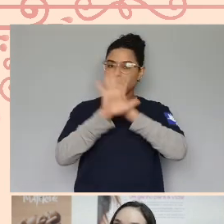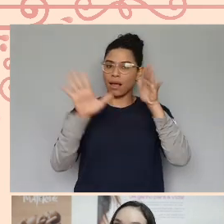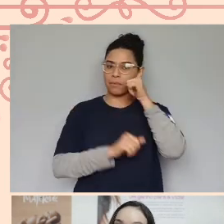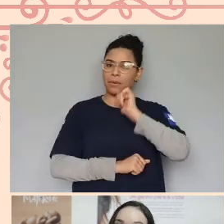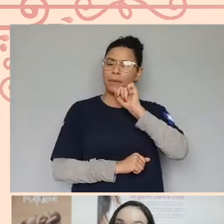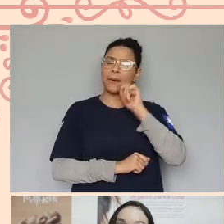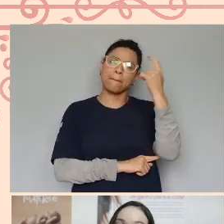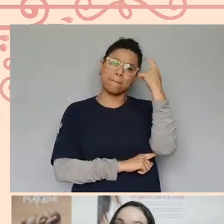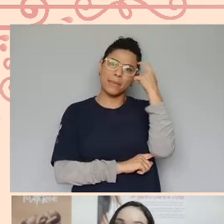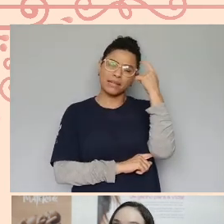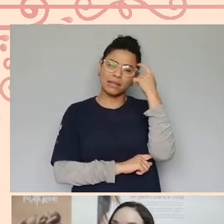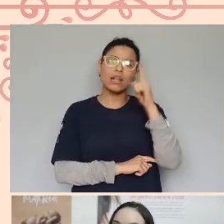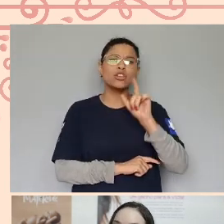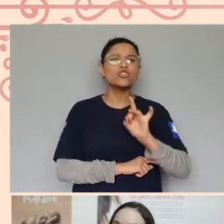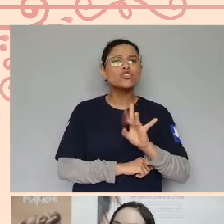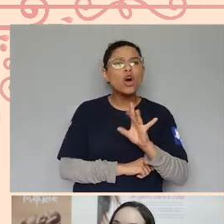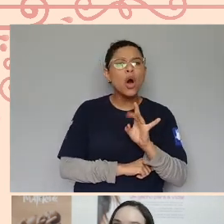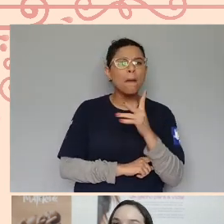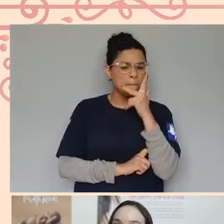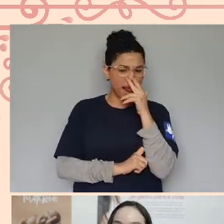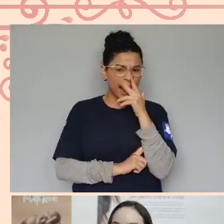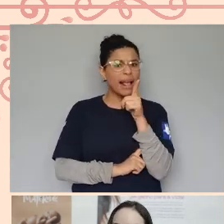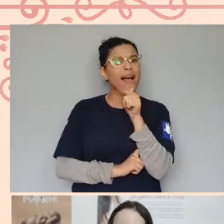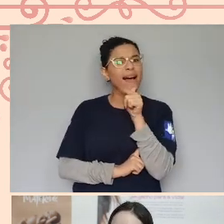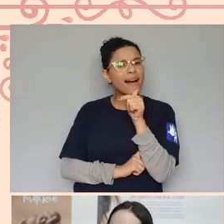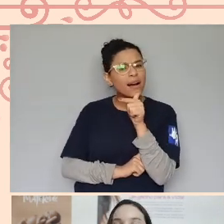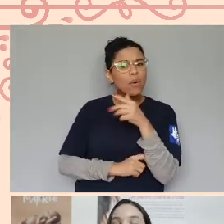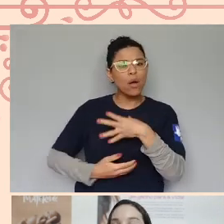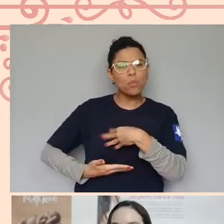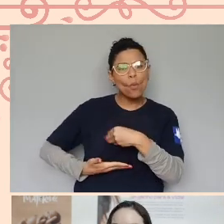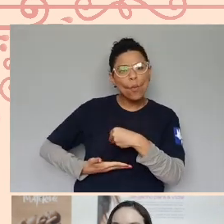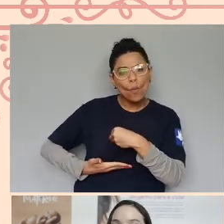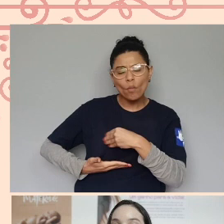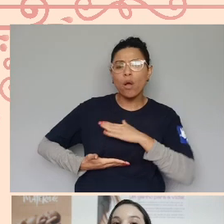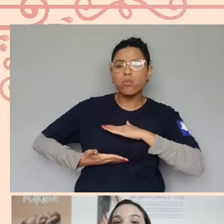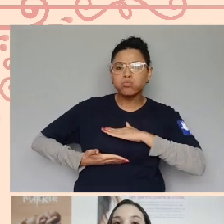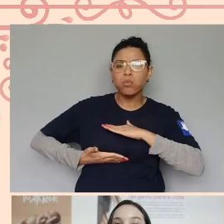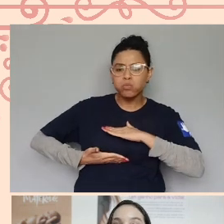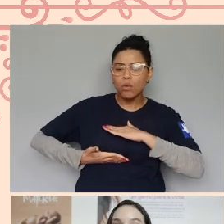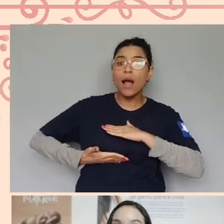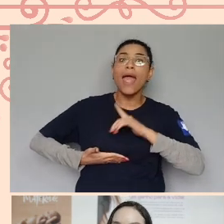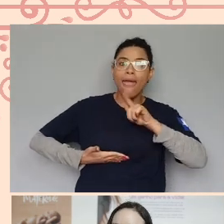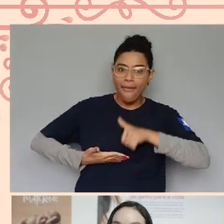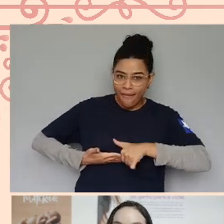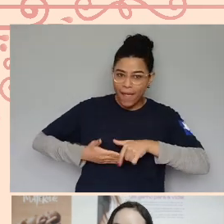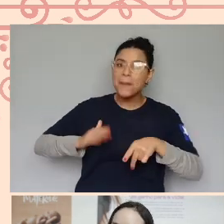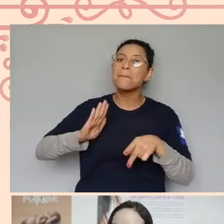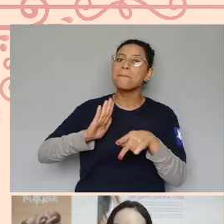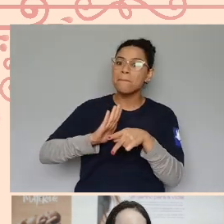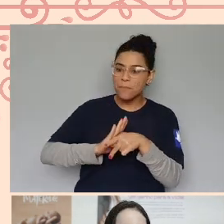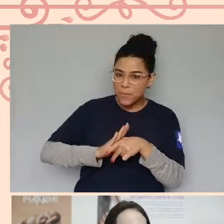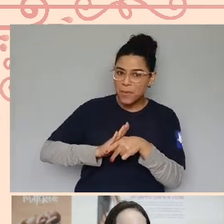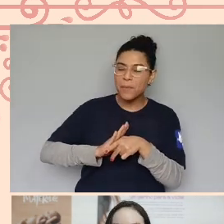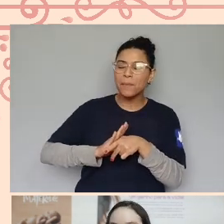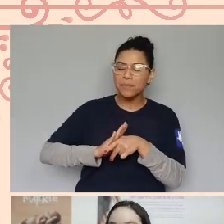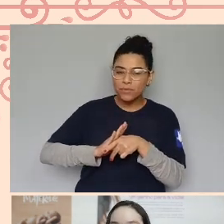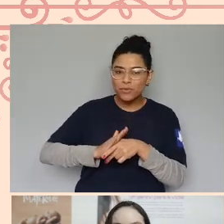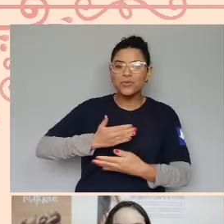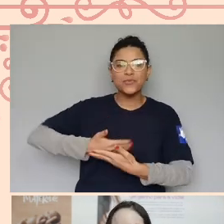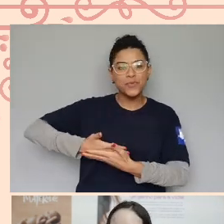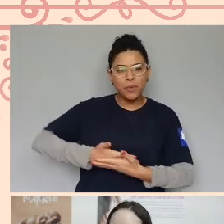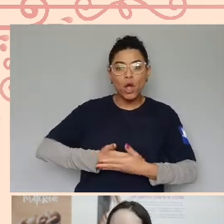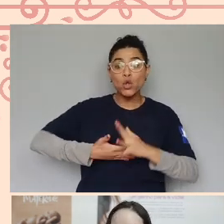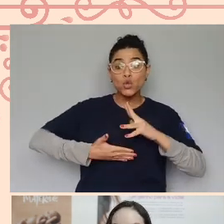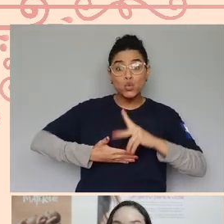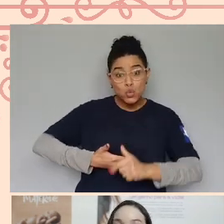muitas mães acham que o colostro é só aquela aguinha que vem antes do leite. Mas não, o colostro ele já é o leite apropriado para o bebê, já tem tudo